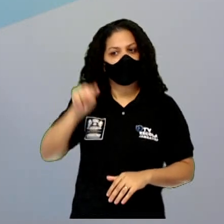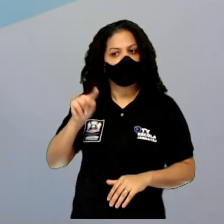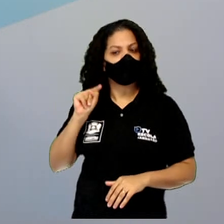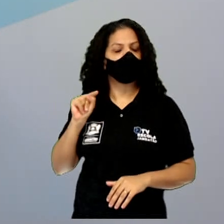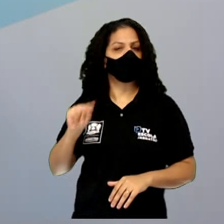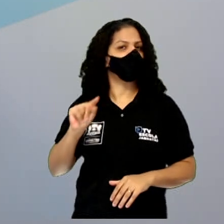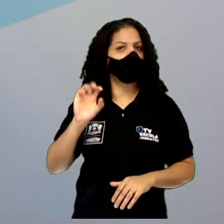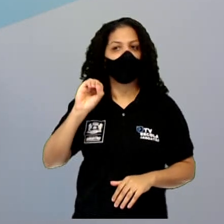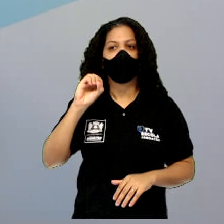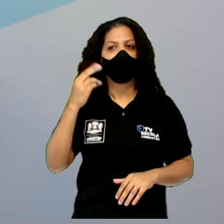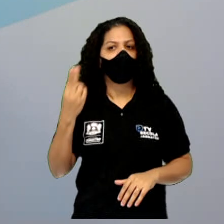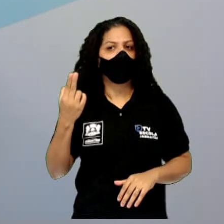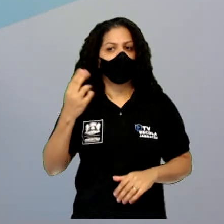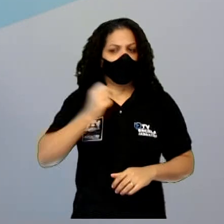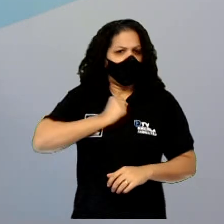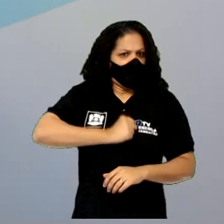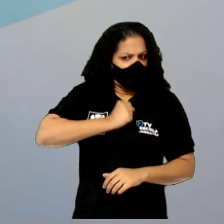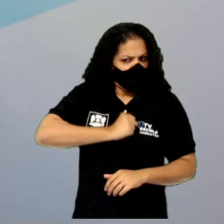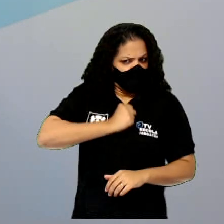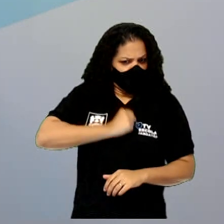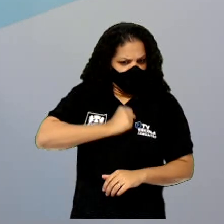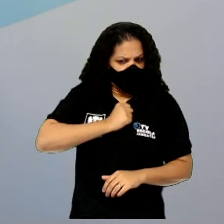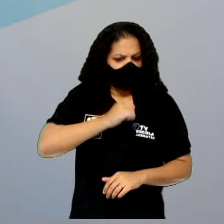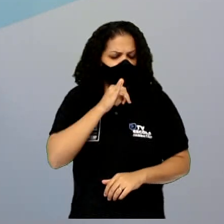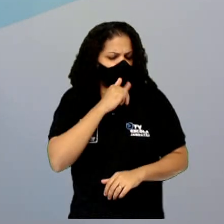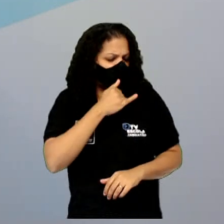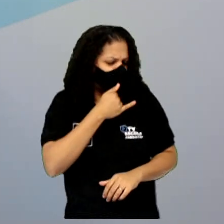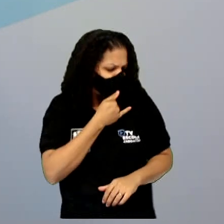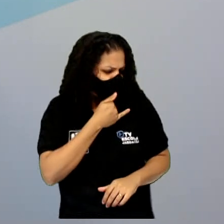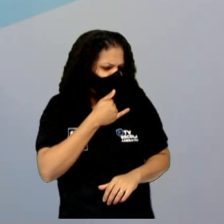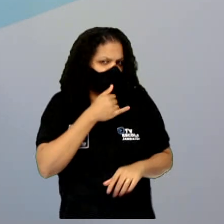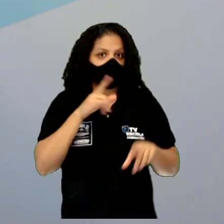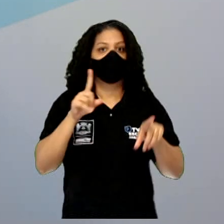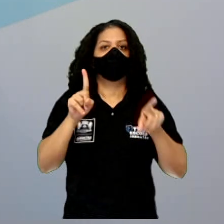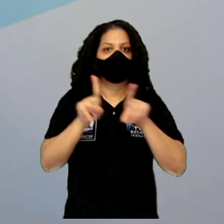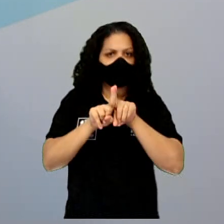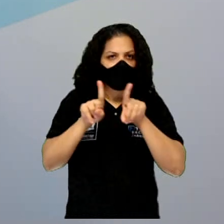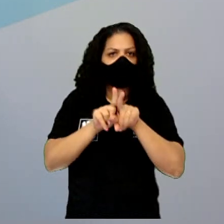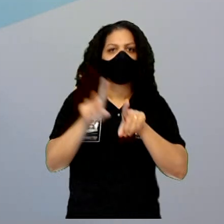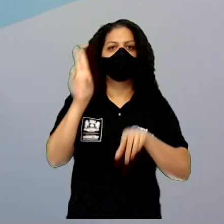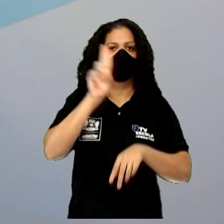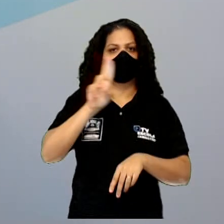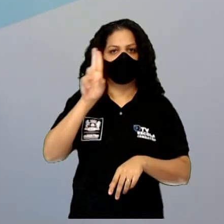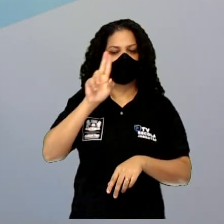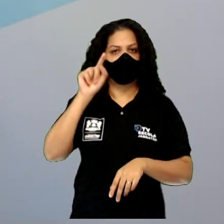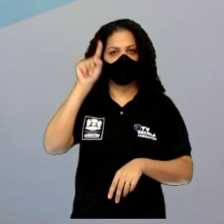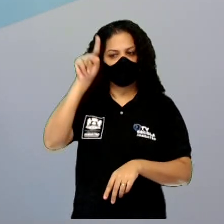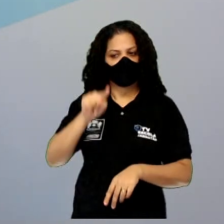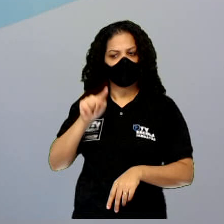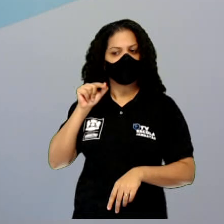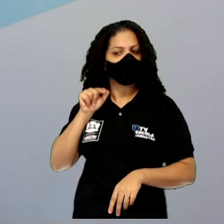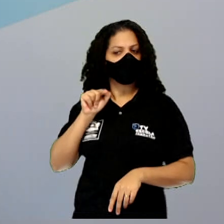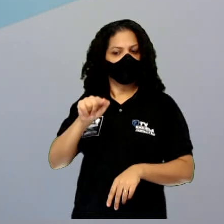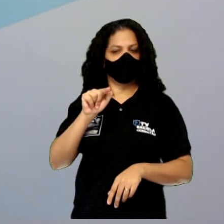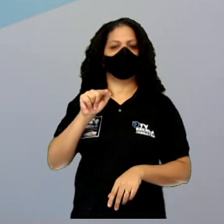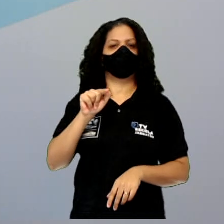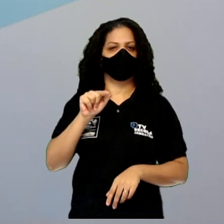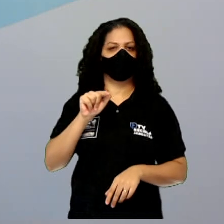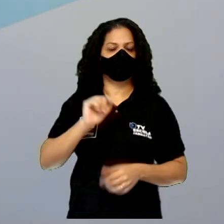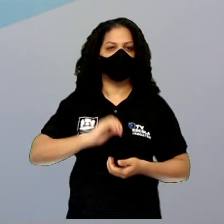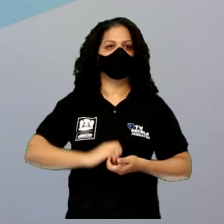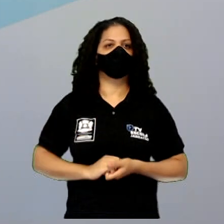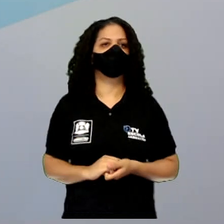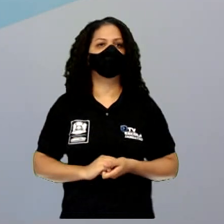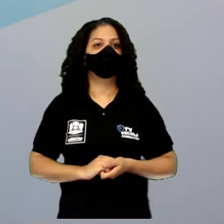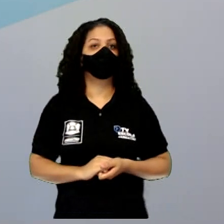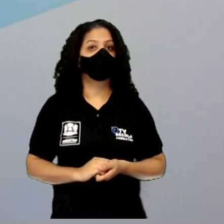raiva, descontentamento, você também vai usar o ponto de exclamação. Antes de fazer isso aqui,